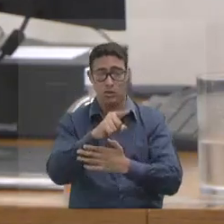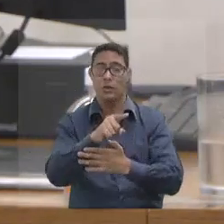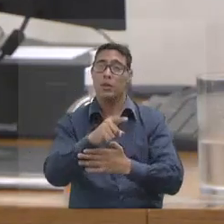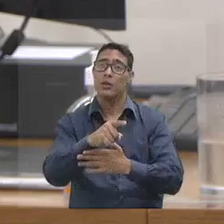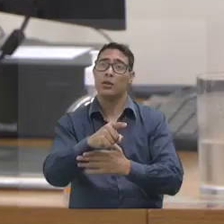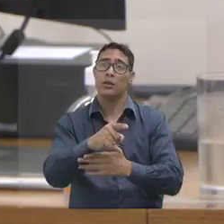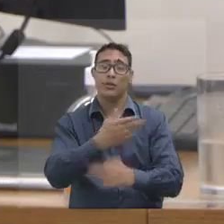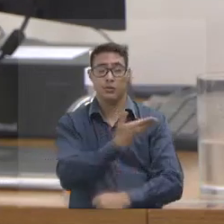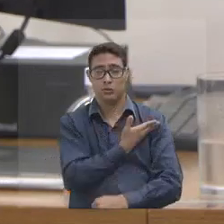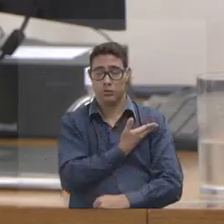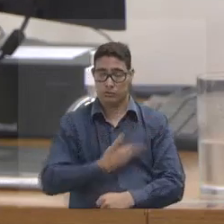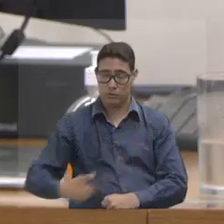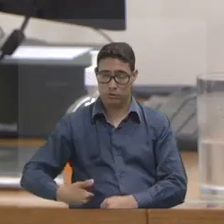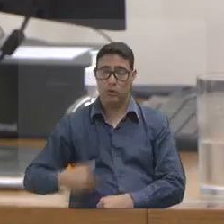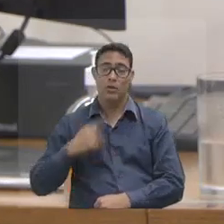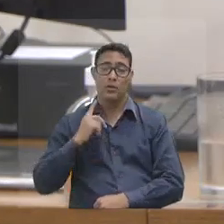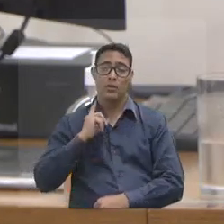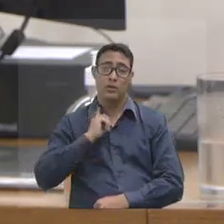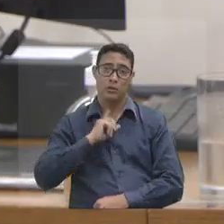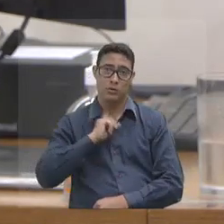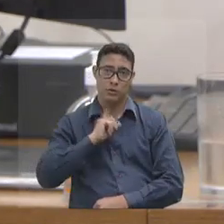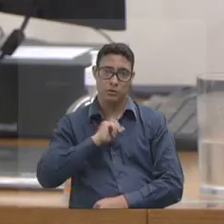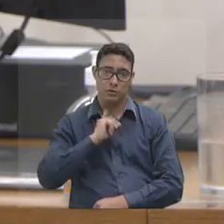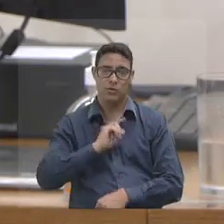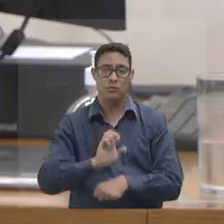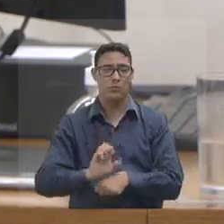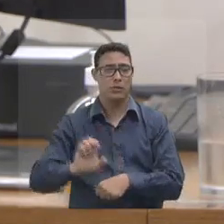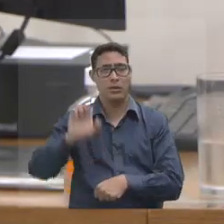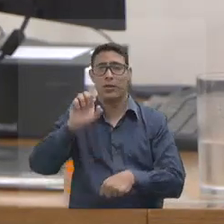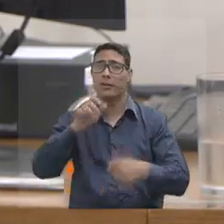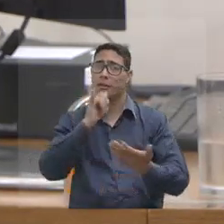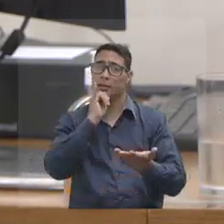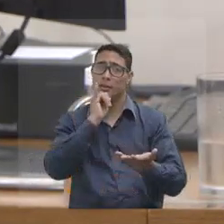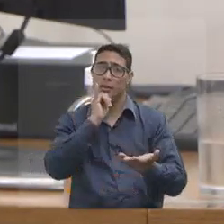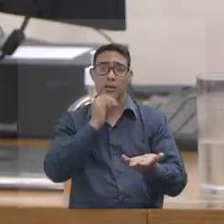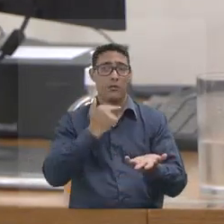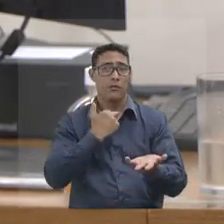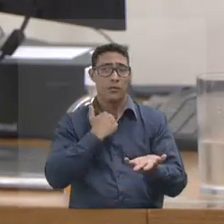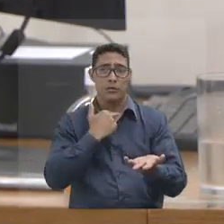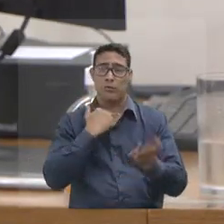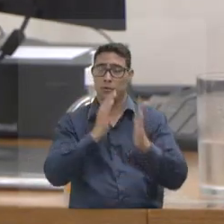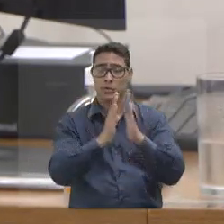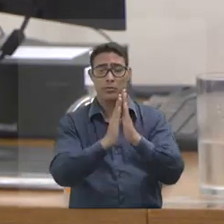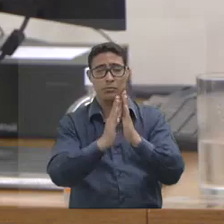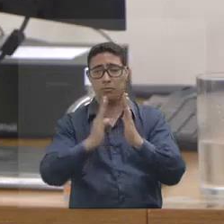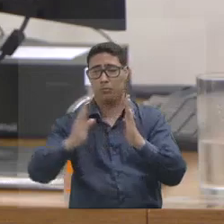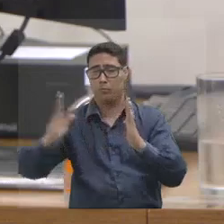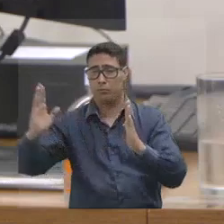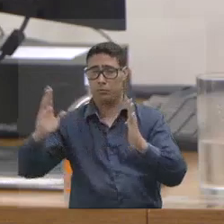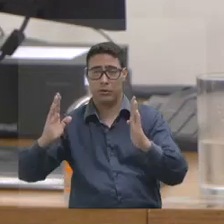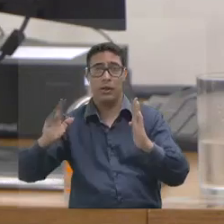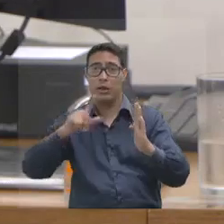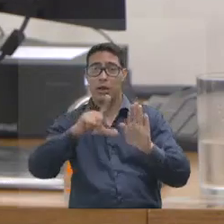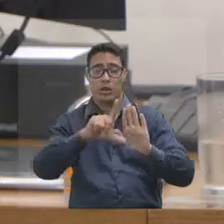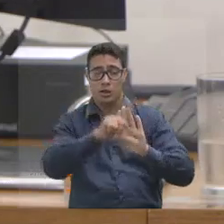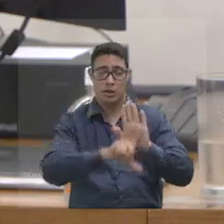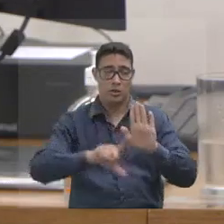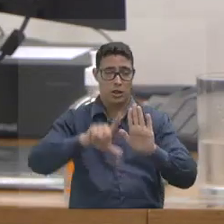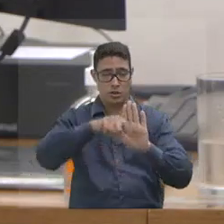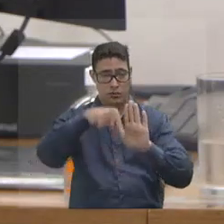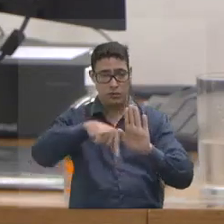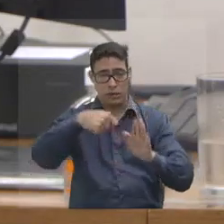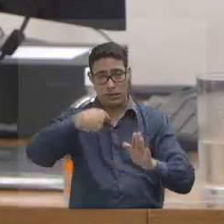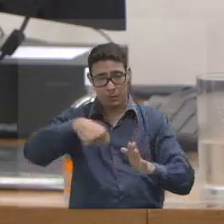errou bastante numa prorrogação de prazo que tinha que ter passado pelo legislativo não tem o poder de